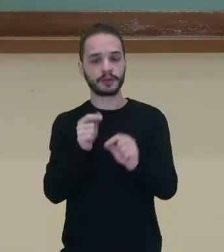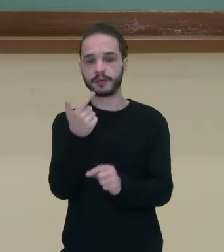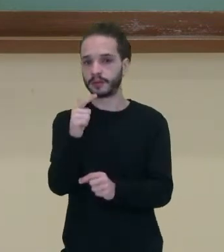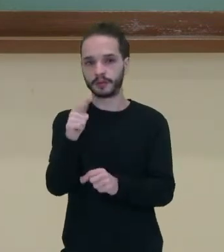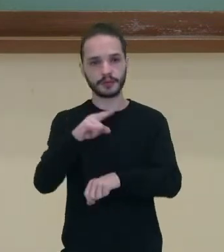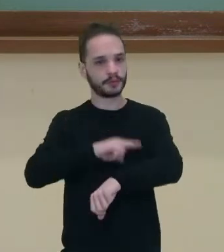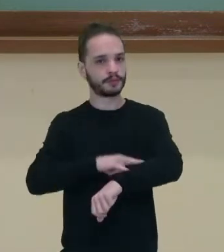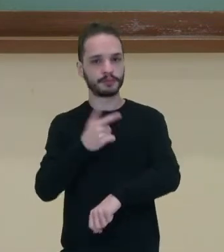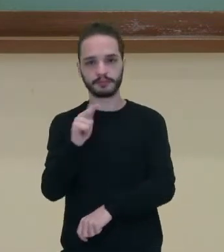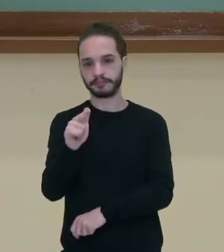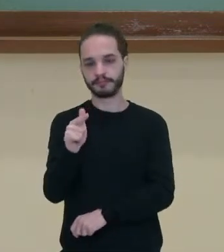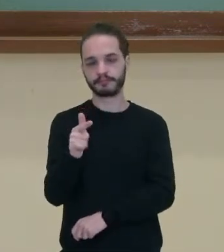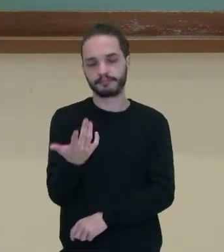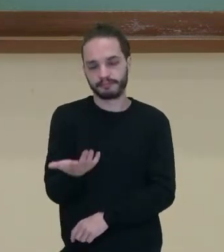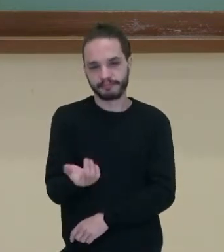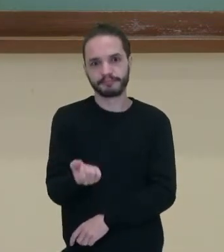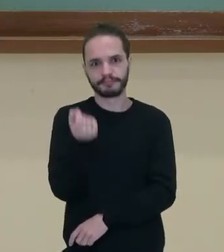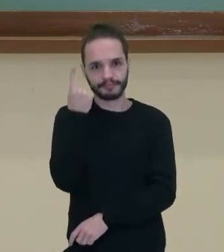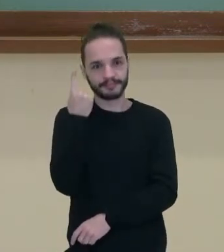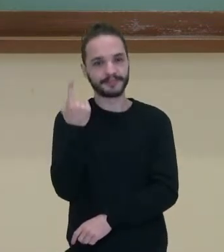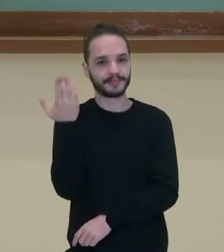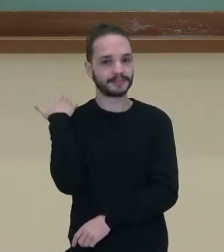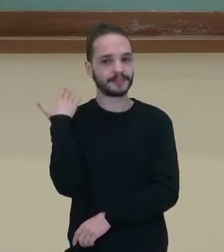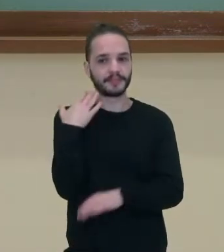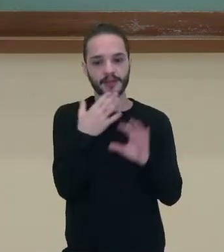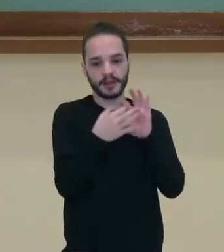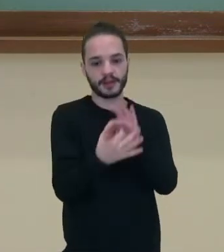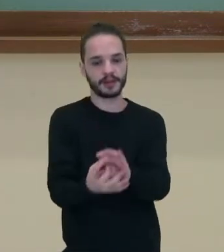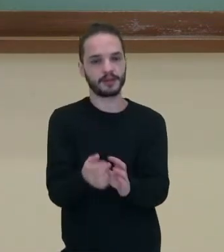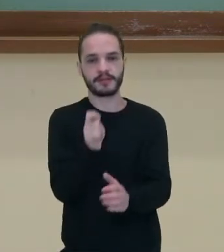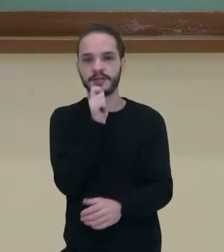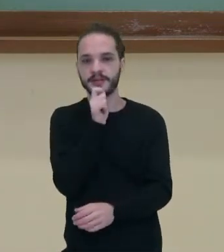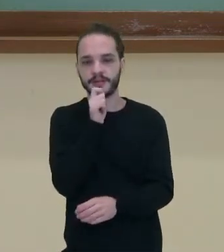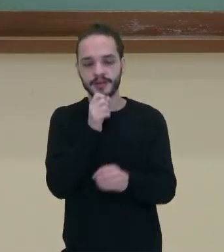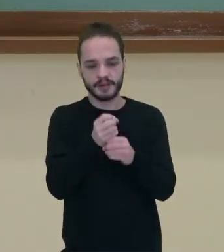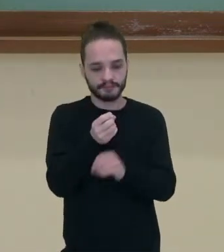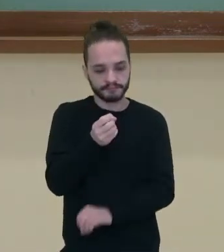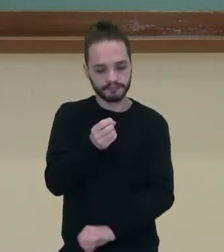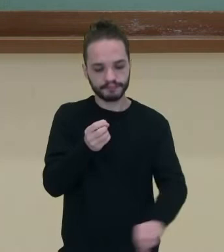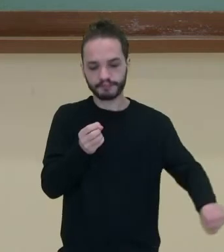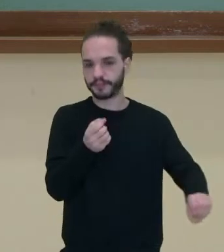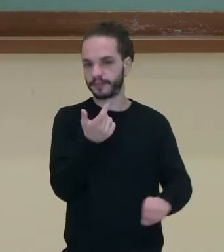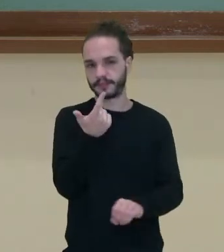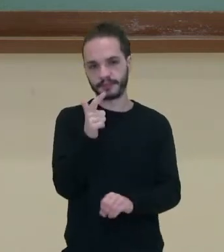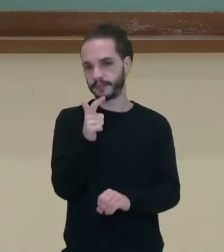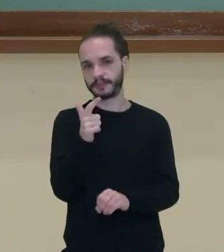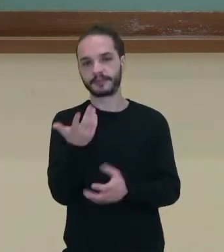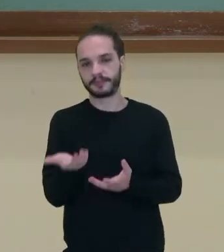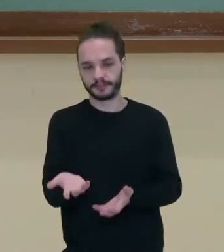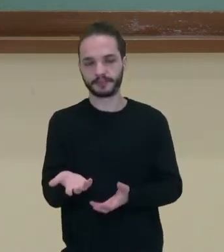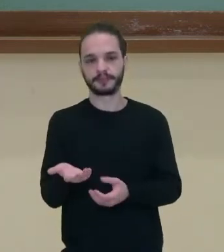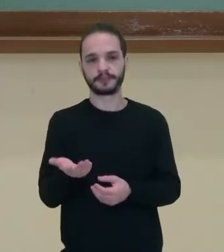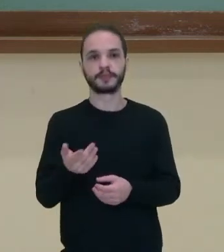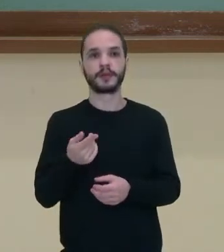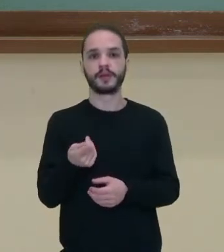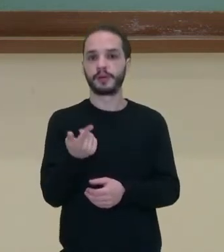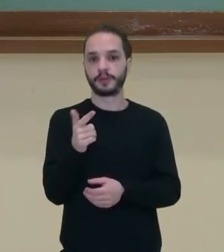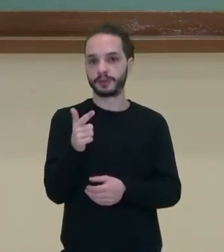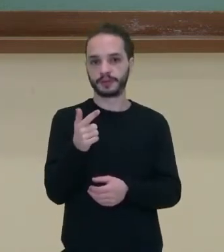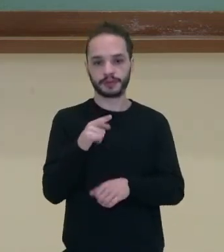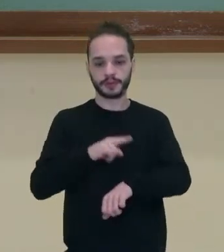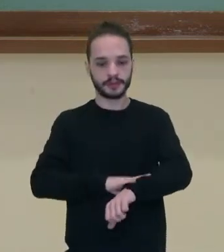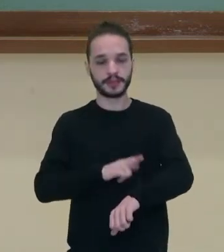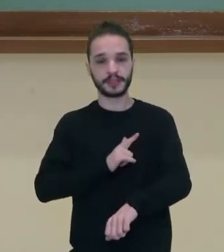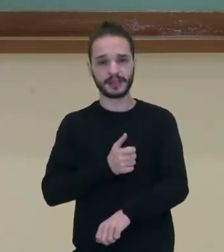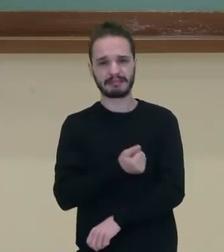olha só, né? Porque naquele contexto a gente não tem encanamento, esgoto, coisa parecida, certo? Então não tinha banheiro, tinha milhares